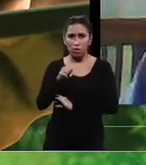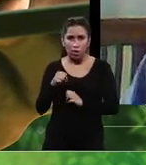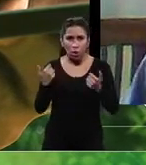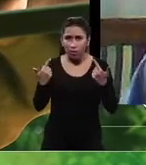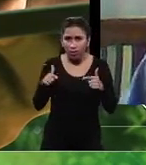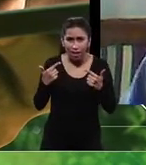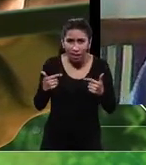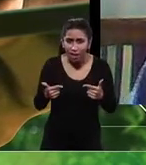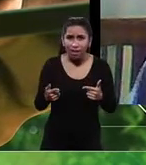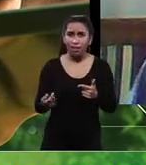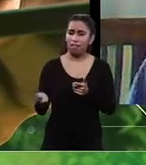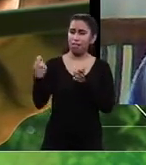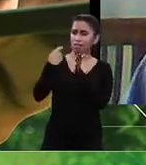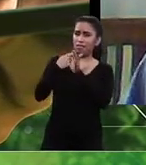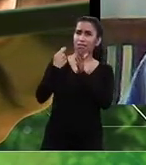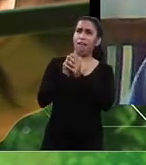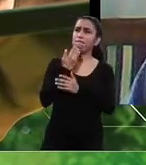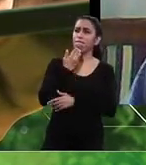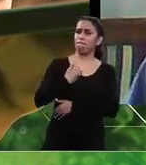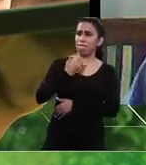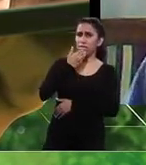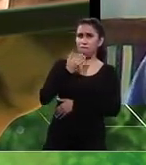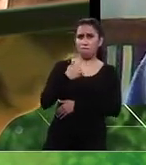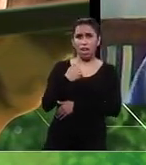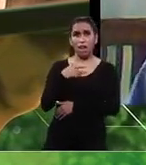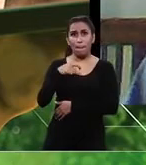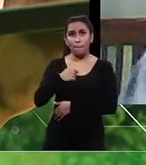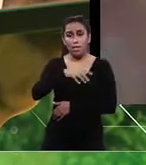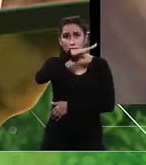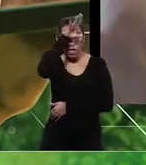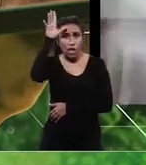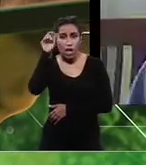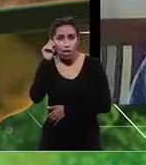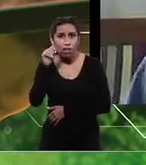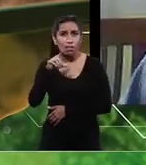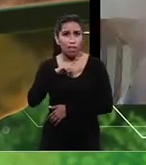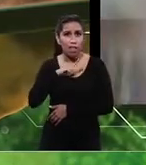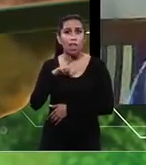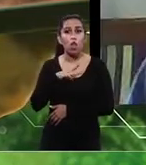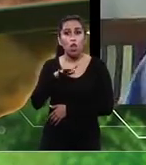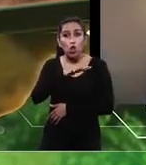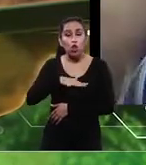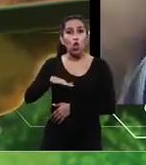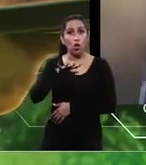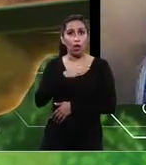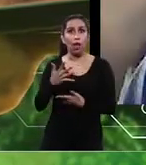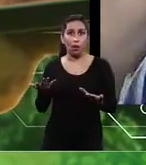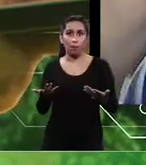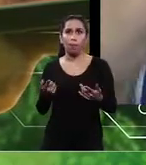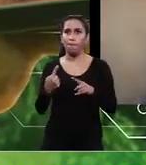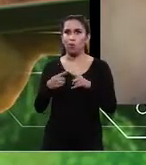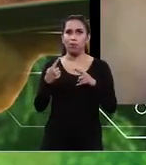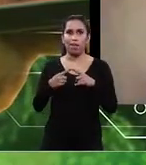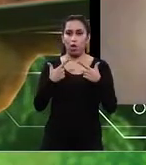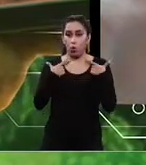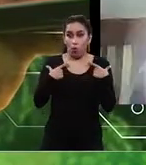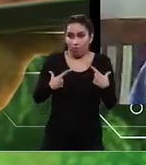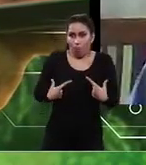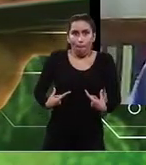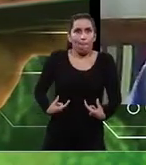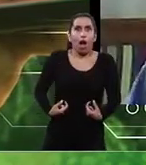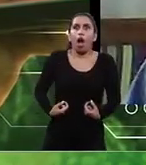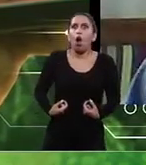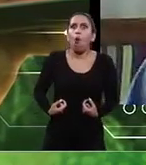da gente e precisam da Amazônia para ser uma reserva ambiental, porque pulmão do mundo não é